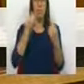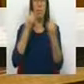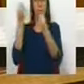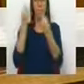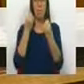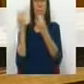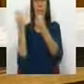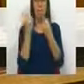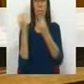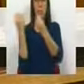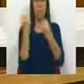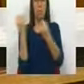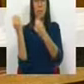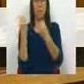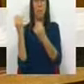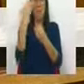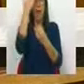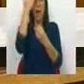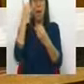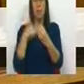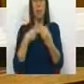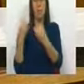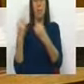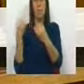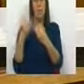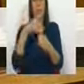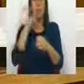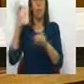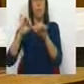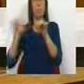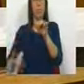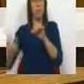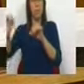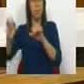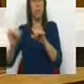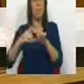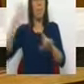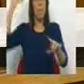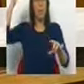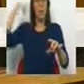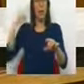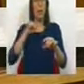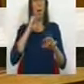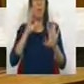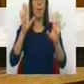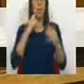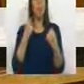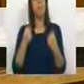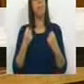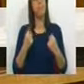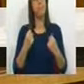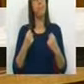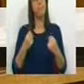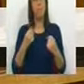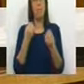olhar é para o retrovisor, o que julgam estar no retrovisor, que é a vossa narrativa do passado. E então vão conduzindo e